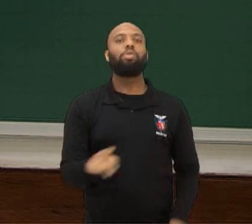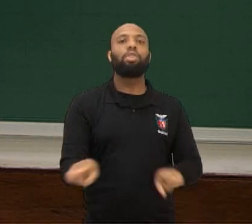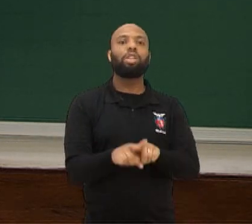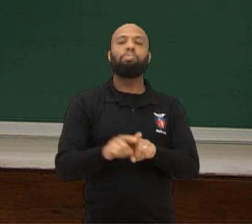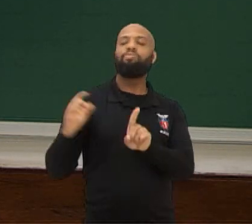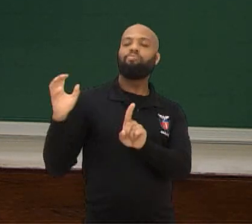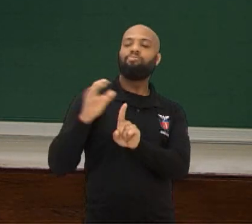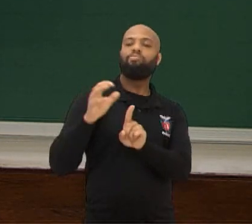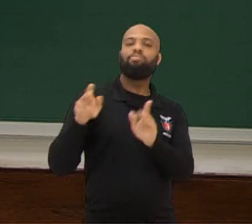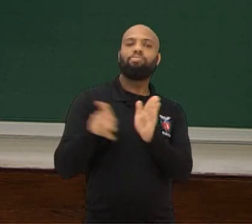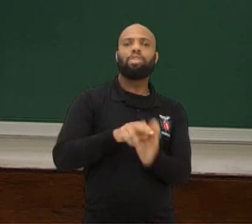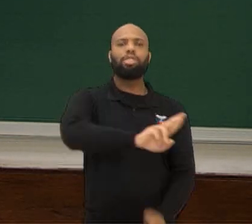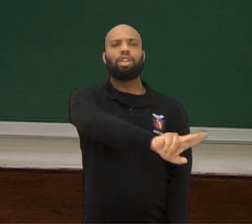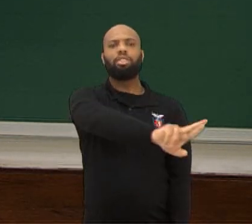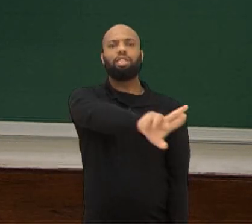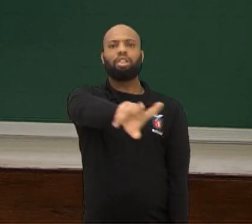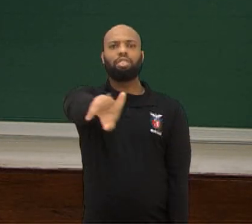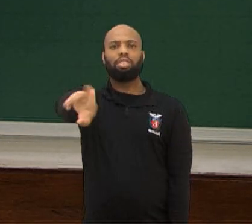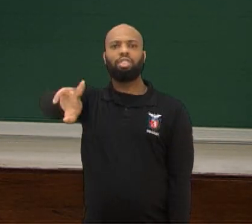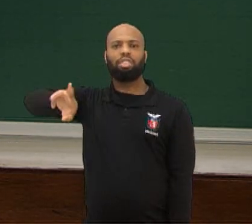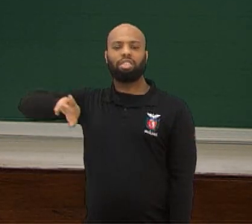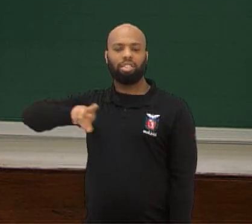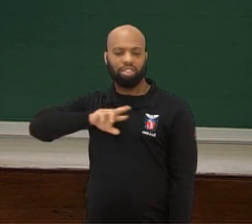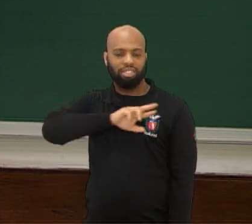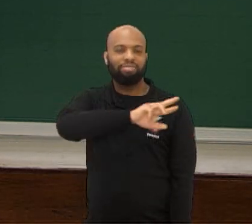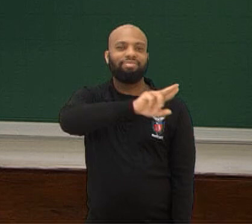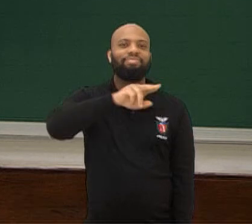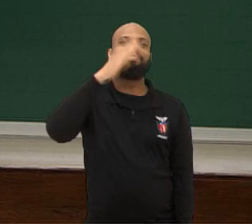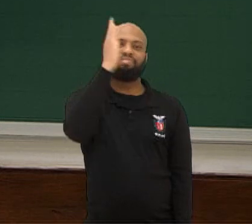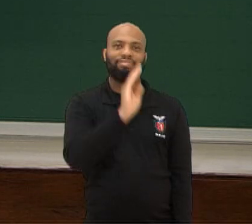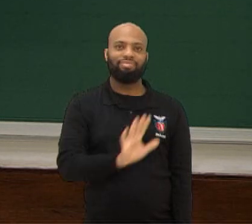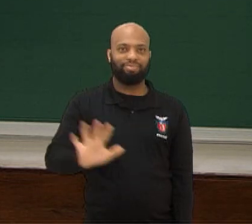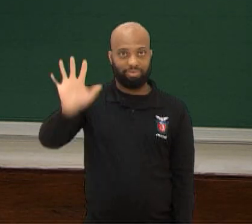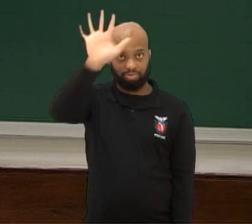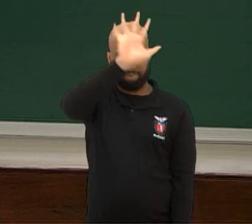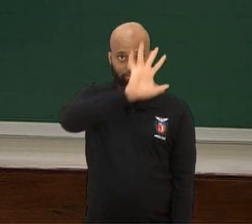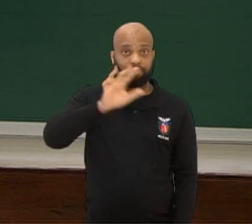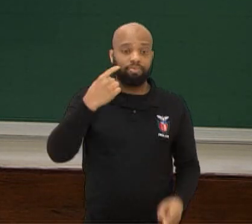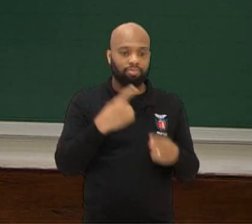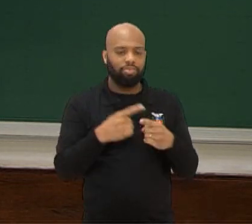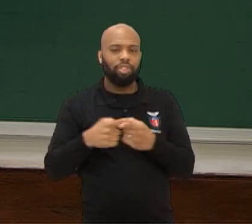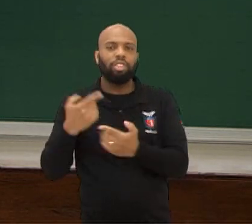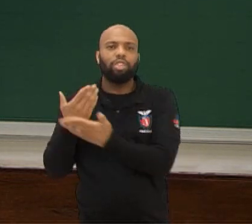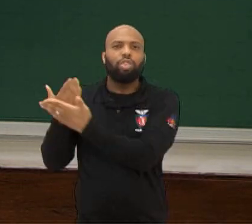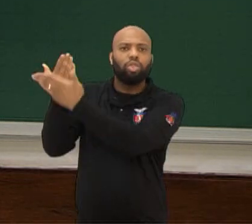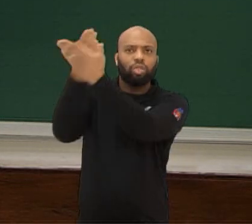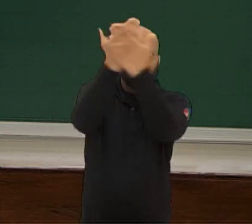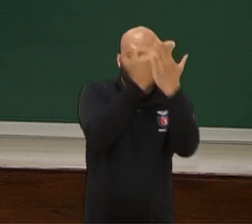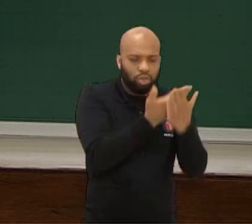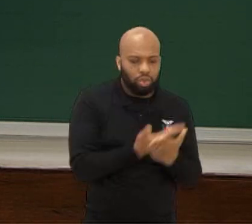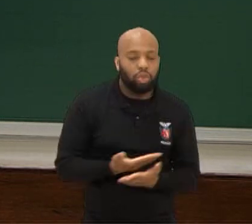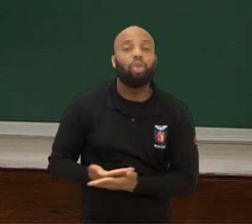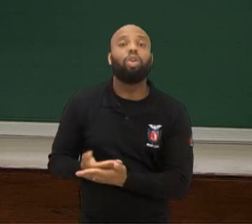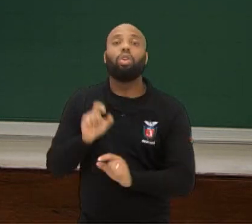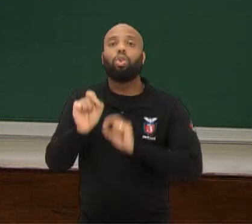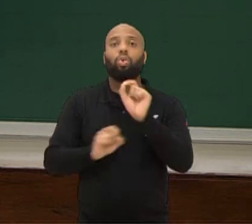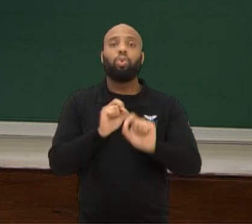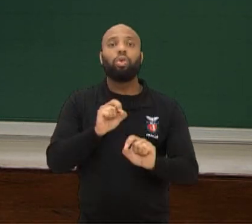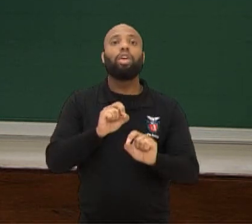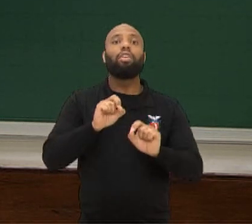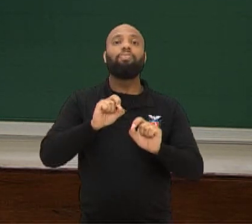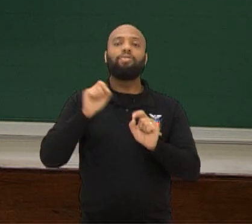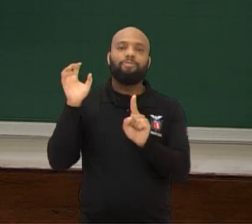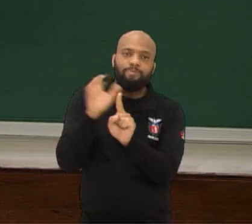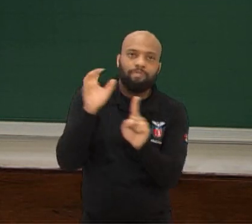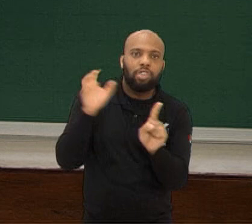para a diversidade da população brasileira. O que a gente estuda de cada região vai refletir